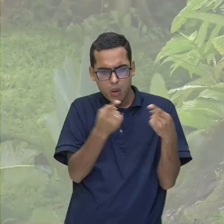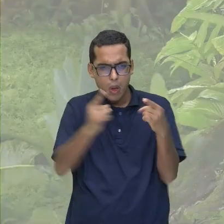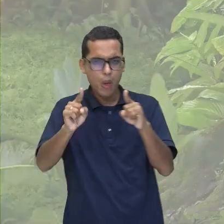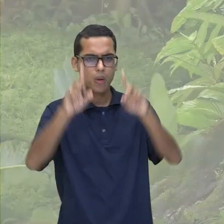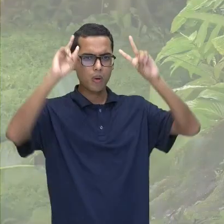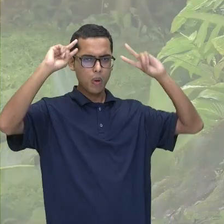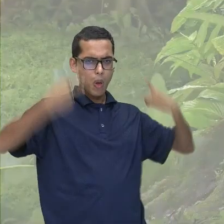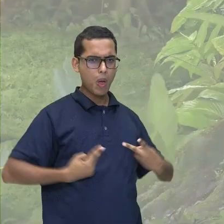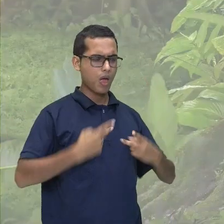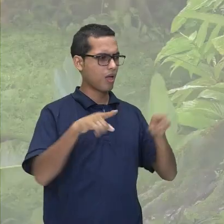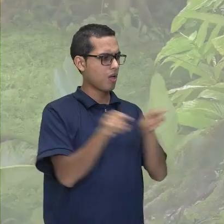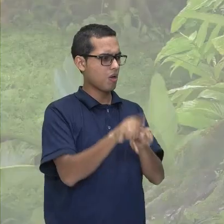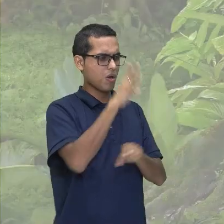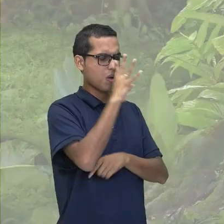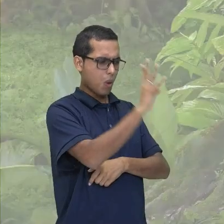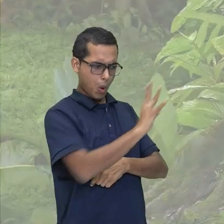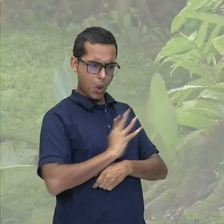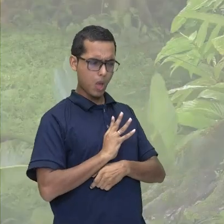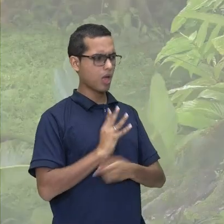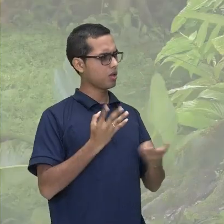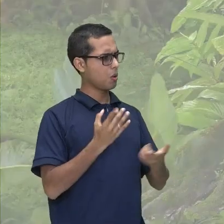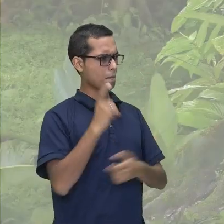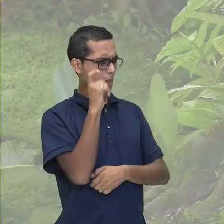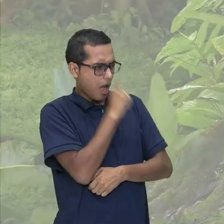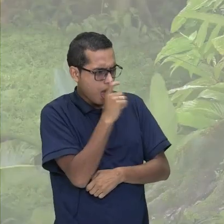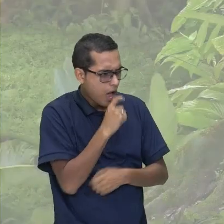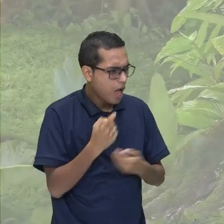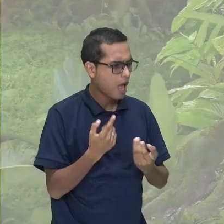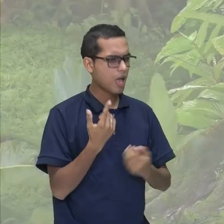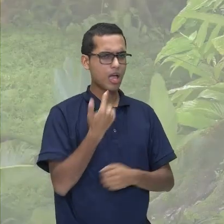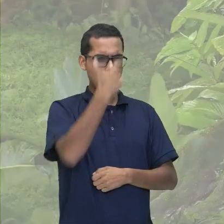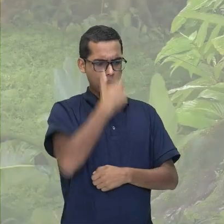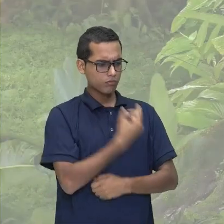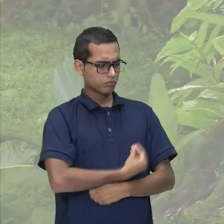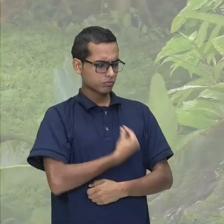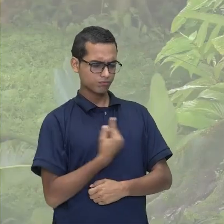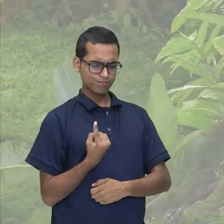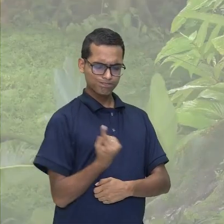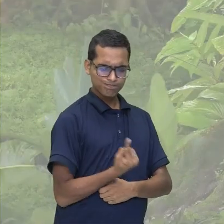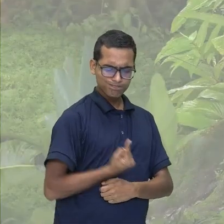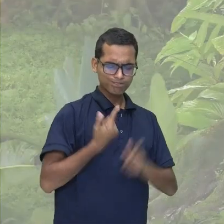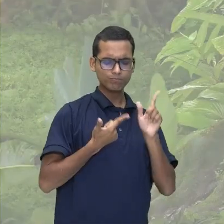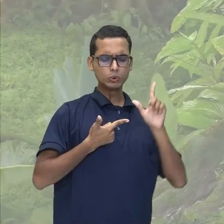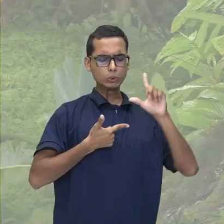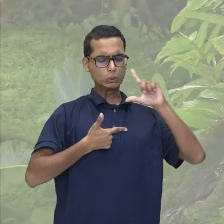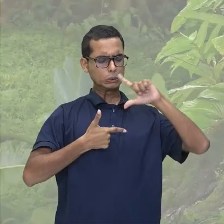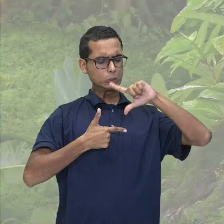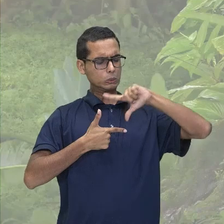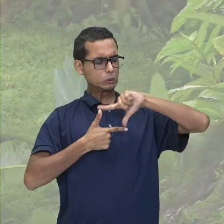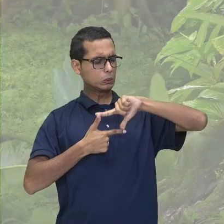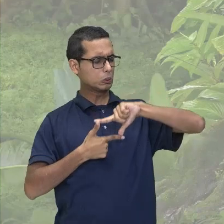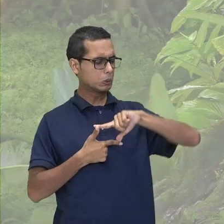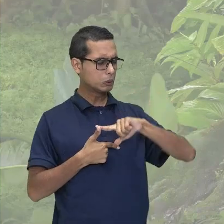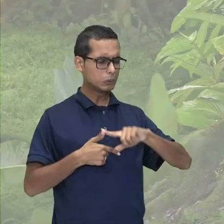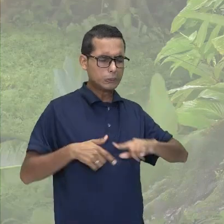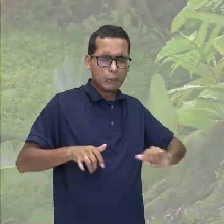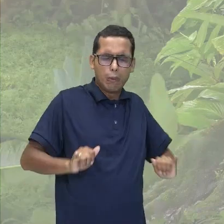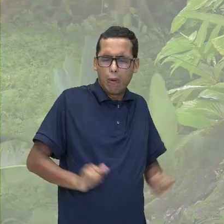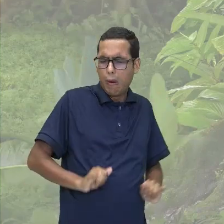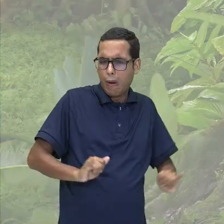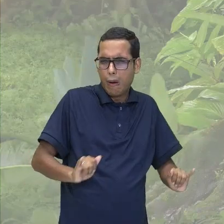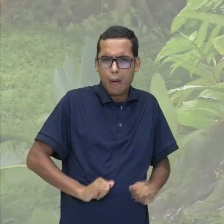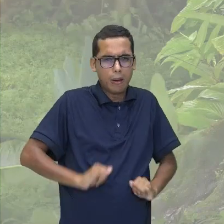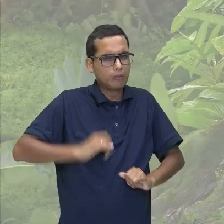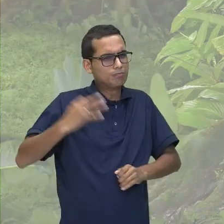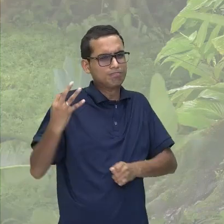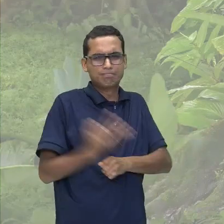uma calúnia. Como vivo sozinha, numa solidão danada, que eu já não